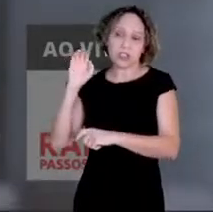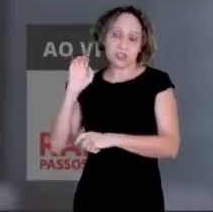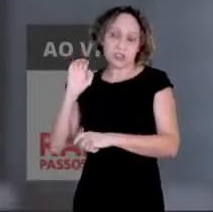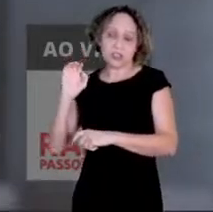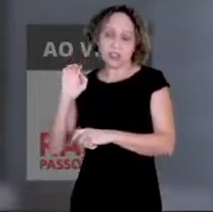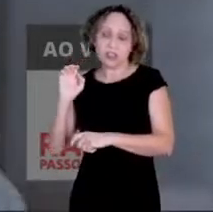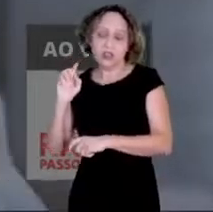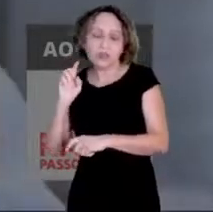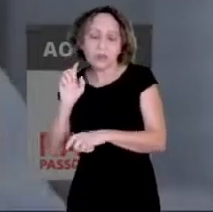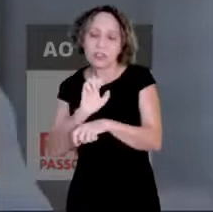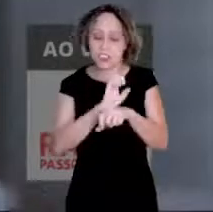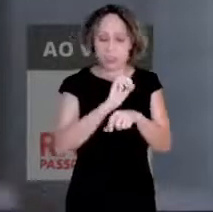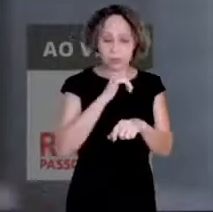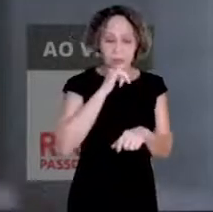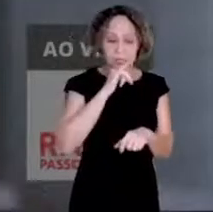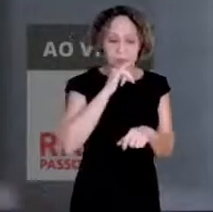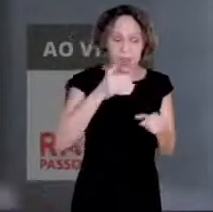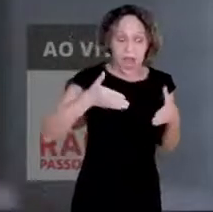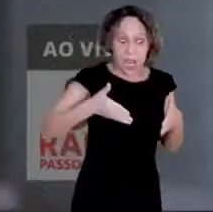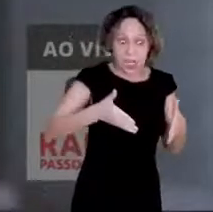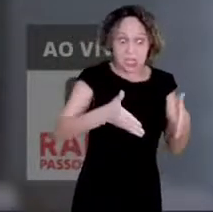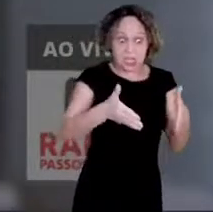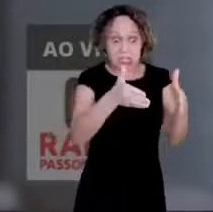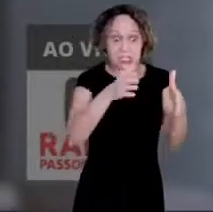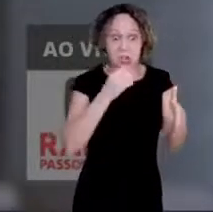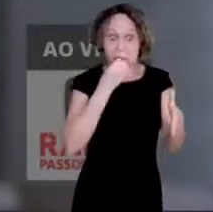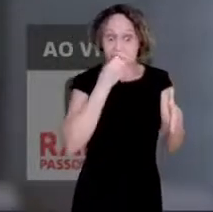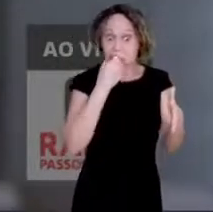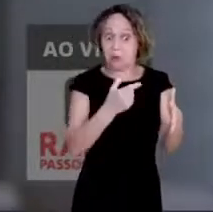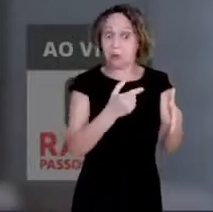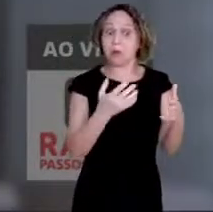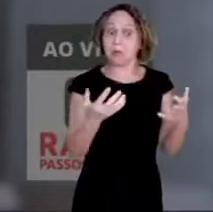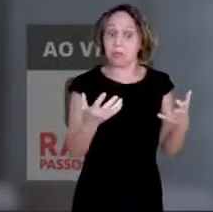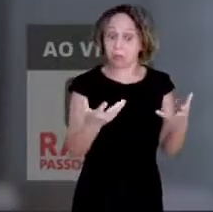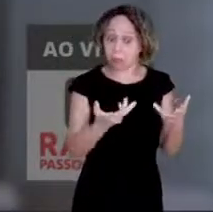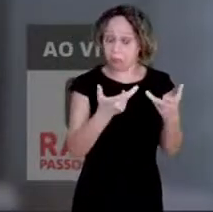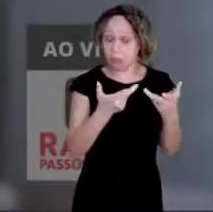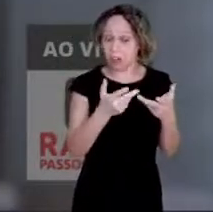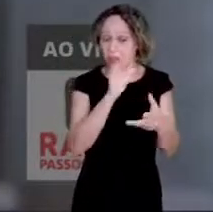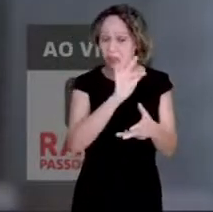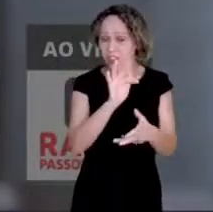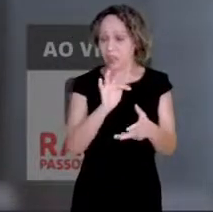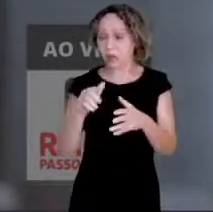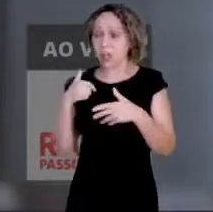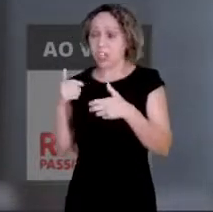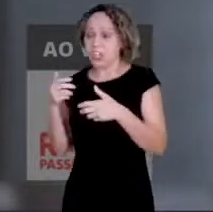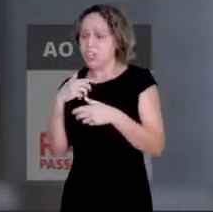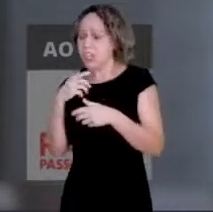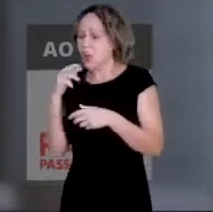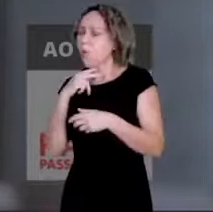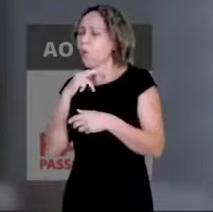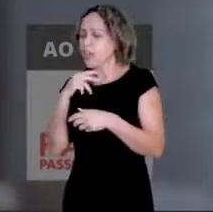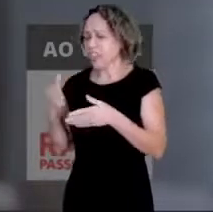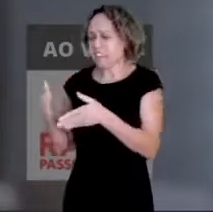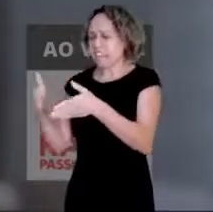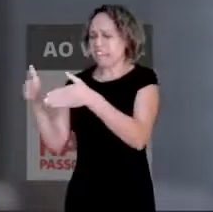votar com muito mais, sabe, vontade de fazer as coisas que a gente não conseguiu fazer. Sabe? E